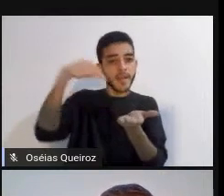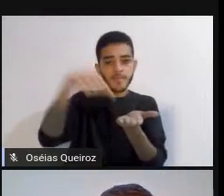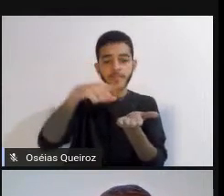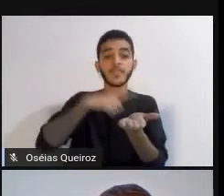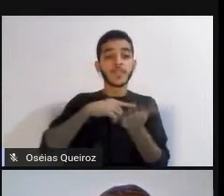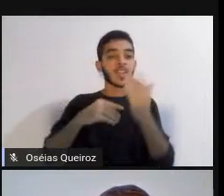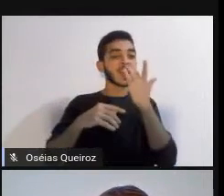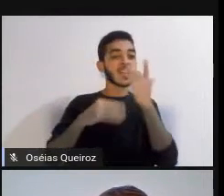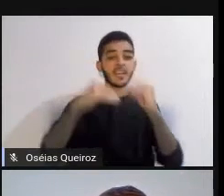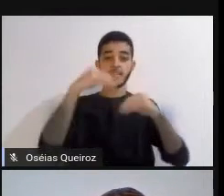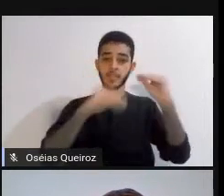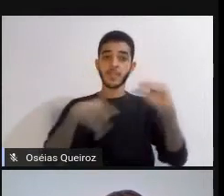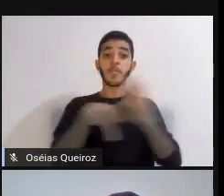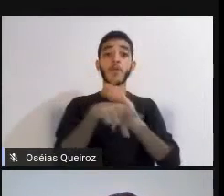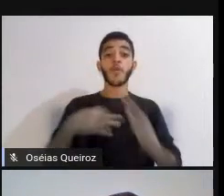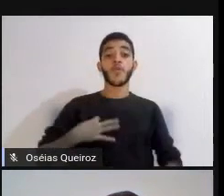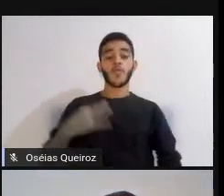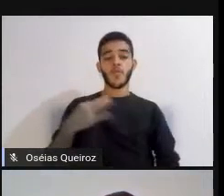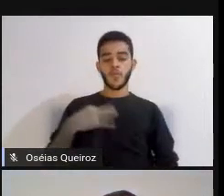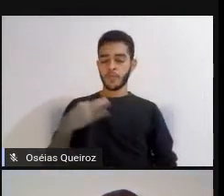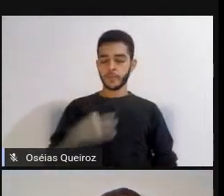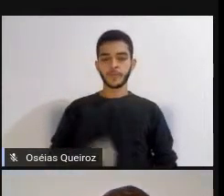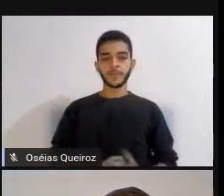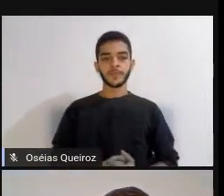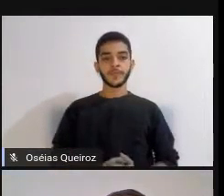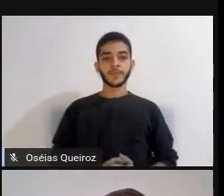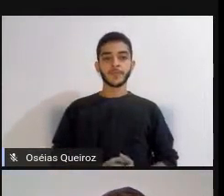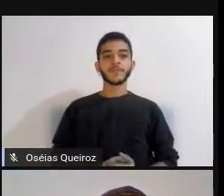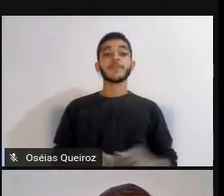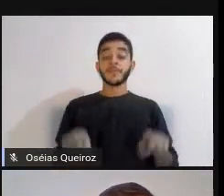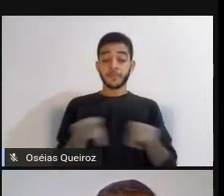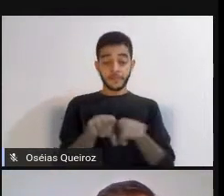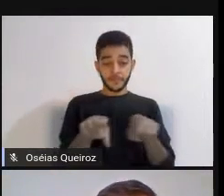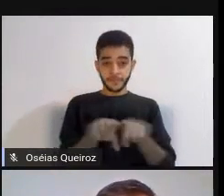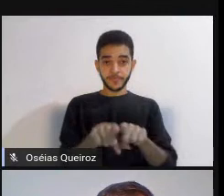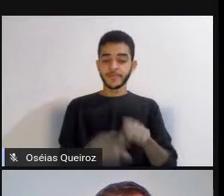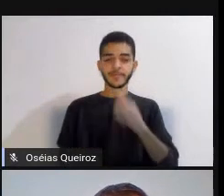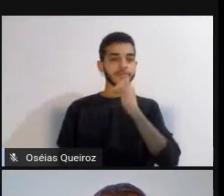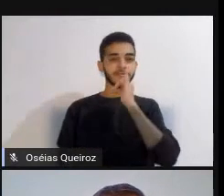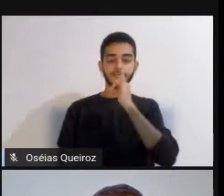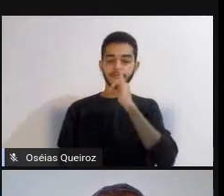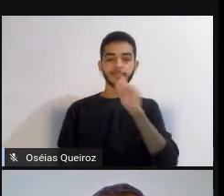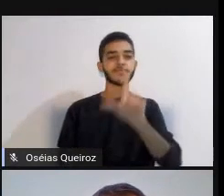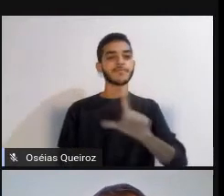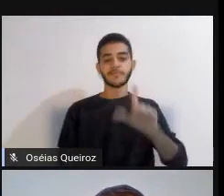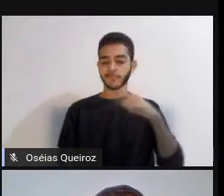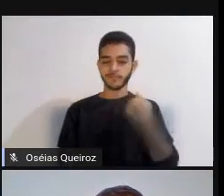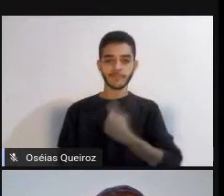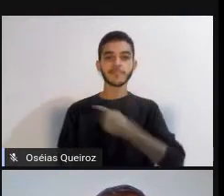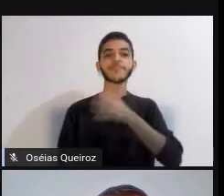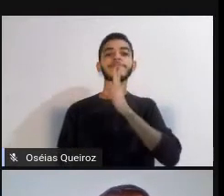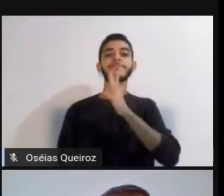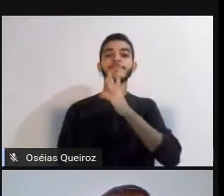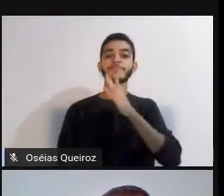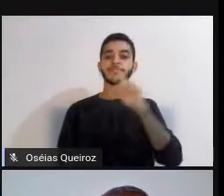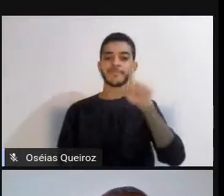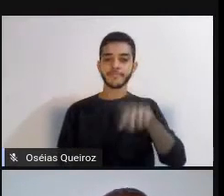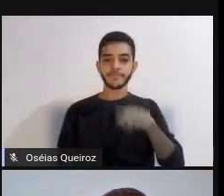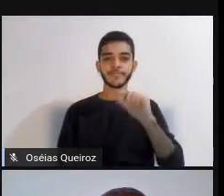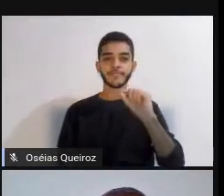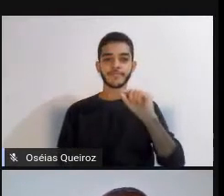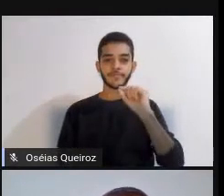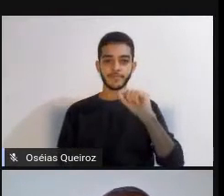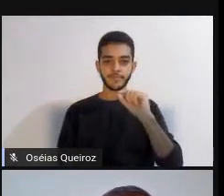de roupas sintéticas. Um outro caso, também exemplo muito comum que pode ser identificado, são